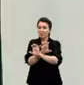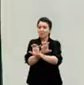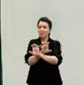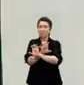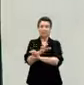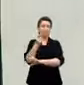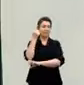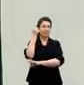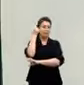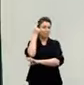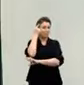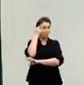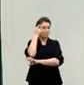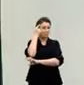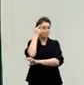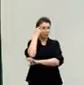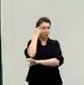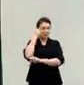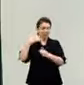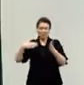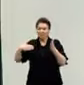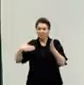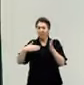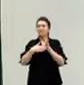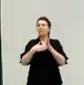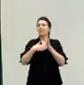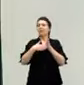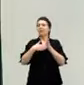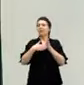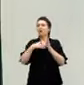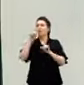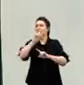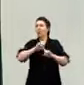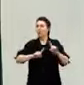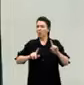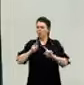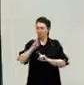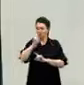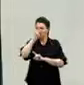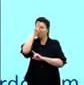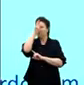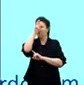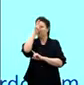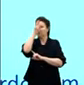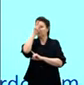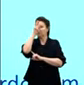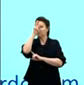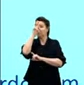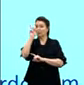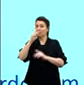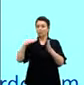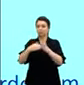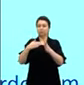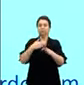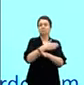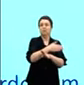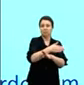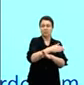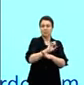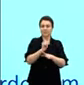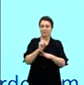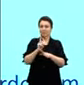pensar. Formar barreiras tem que ser algo forte, né? Porque formar uma barreira contra invasores, ninguém coloca ali